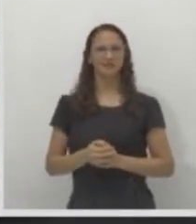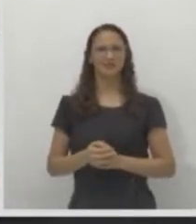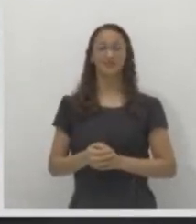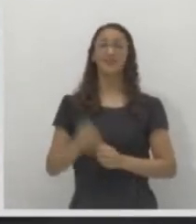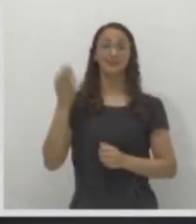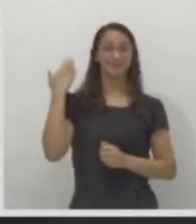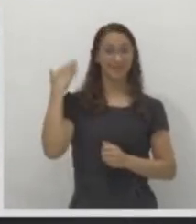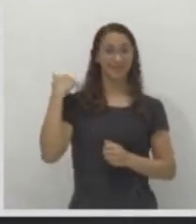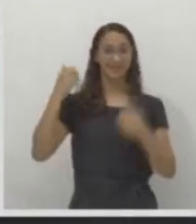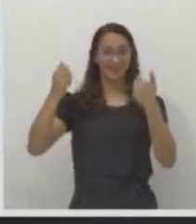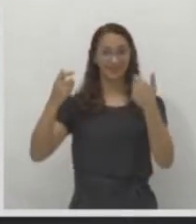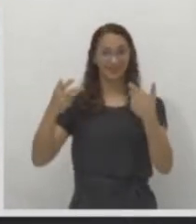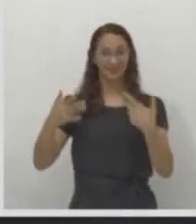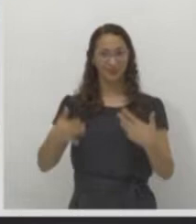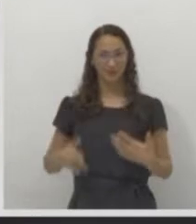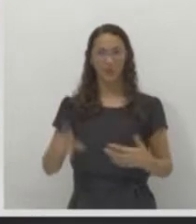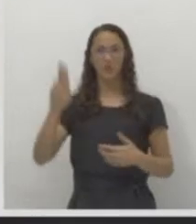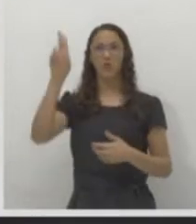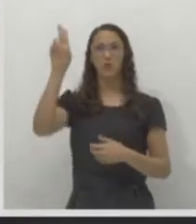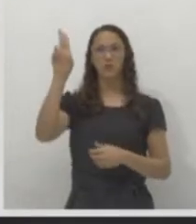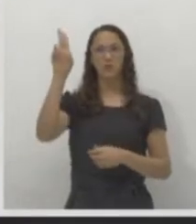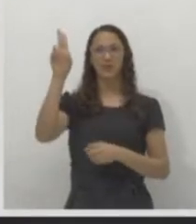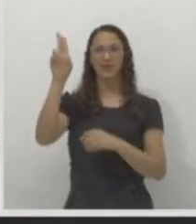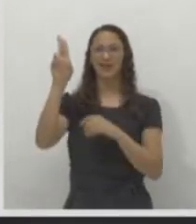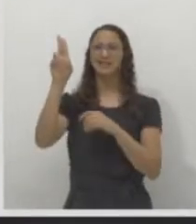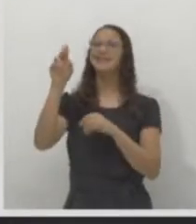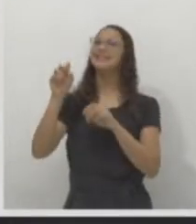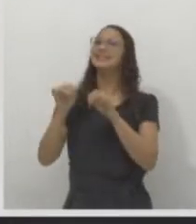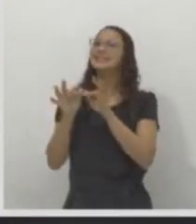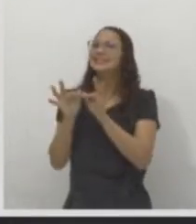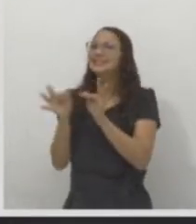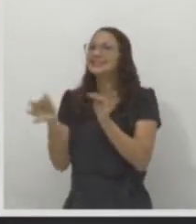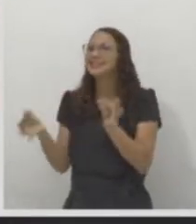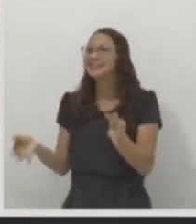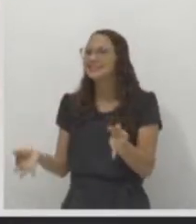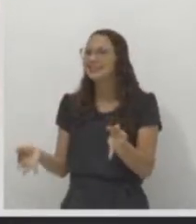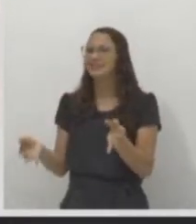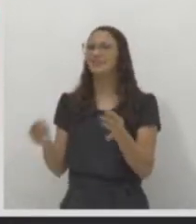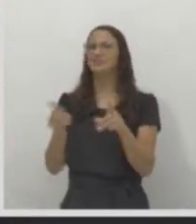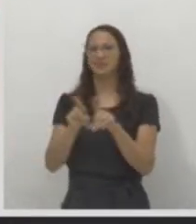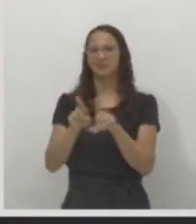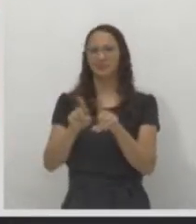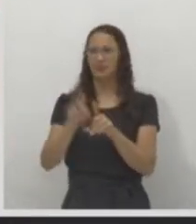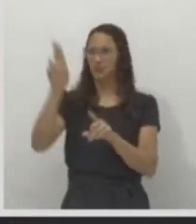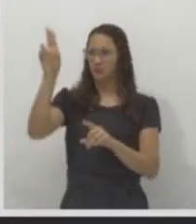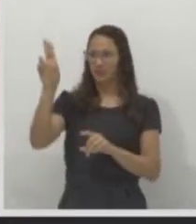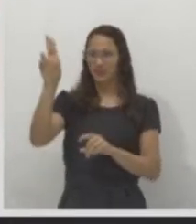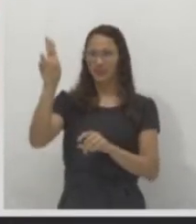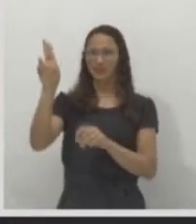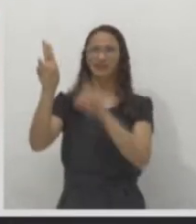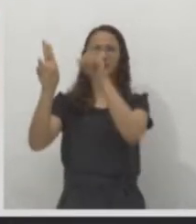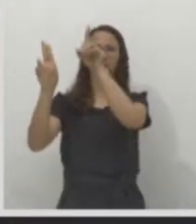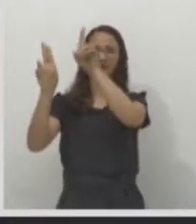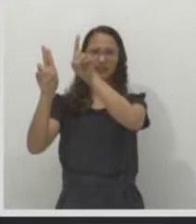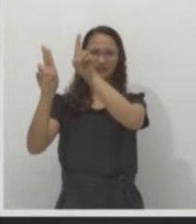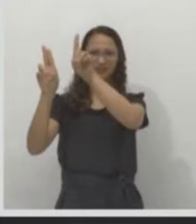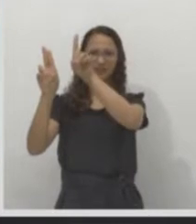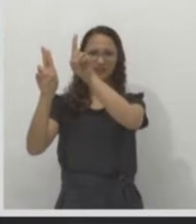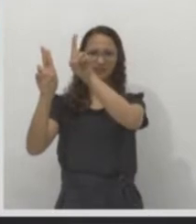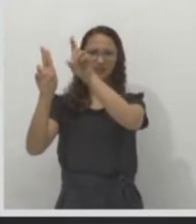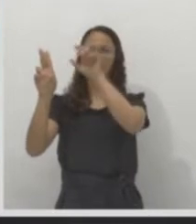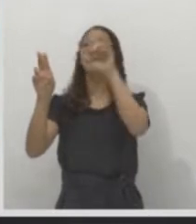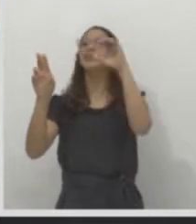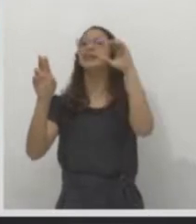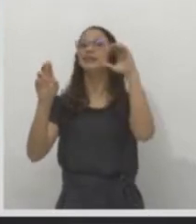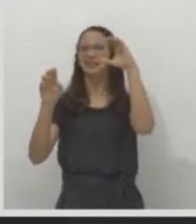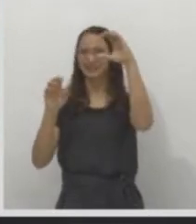das unidades simples e conhecemos a posição da unidade, da dezena e da